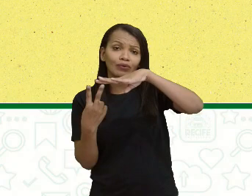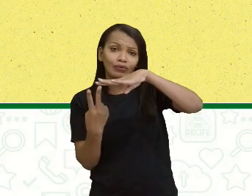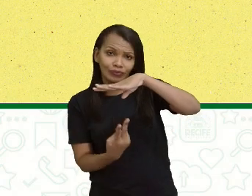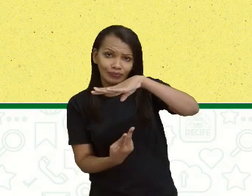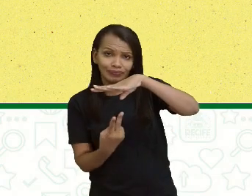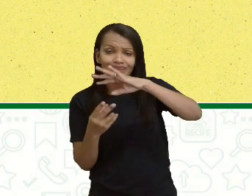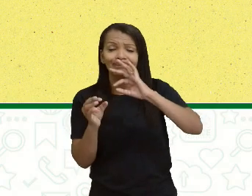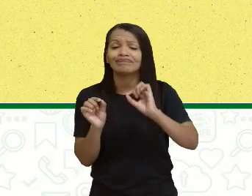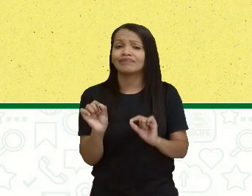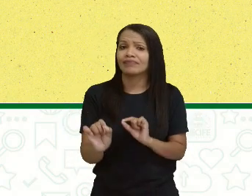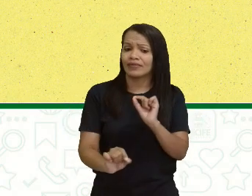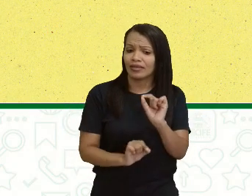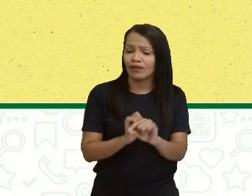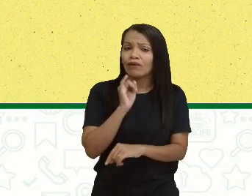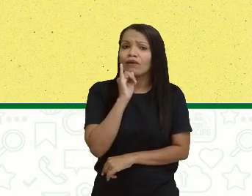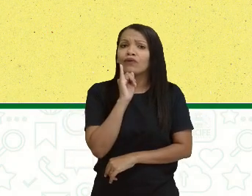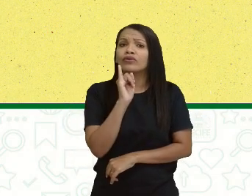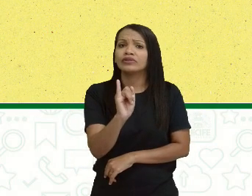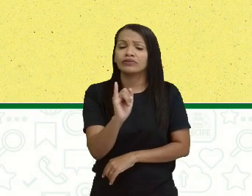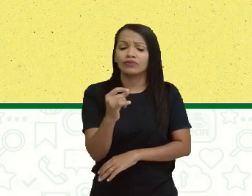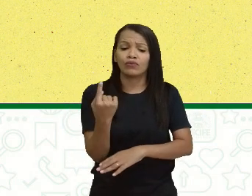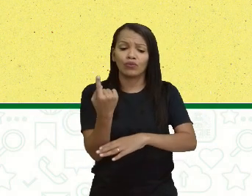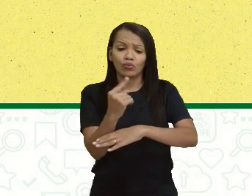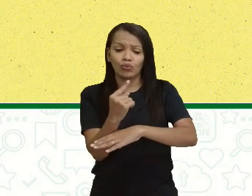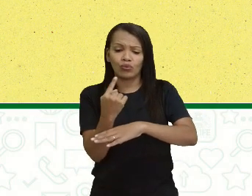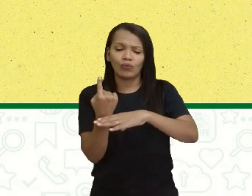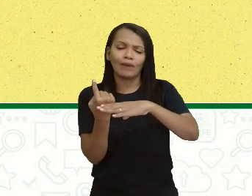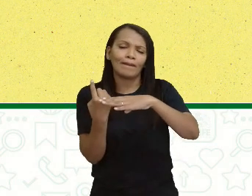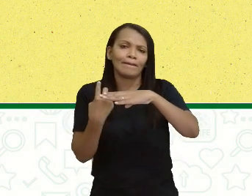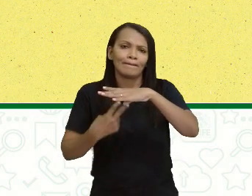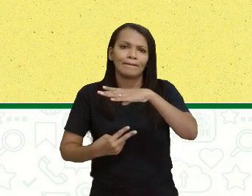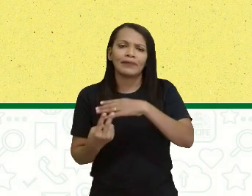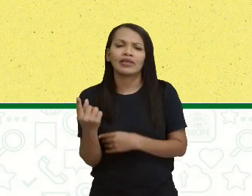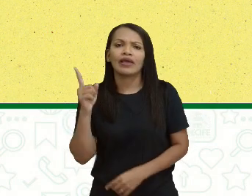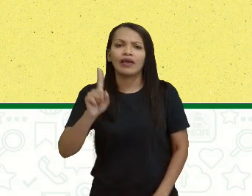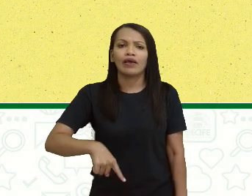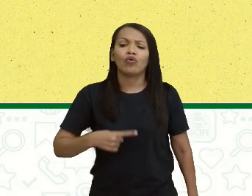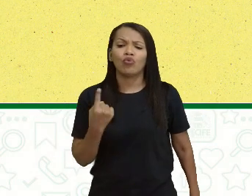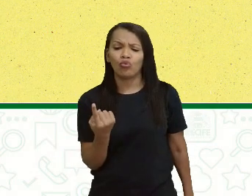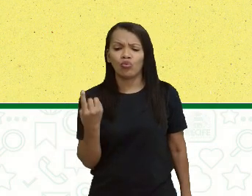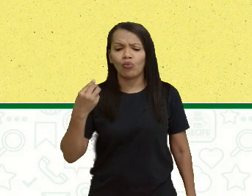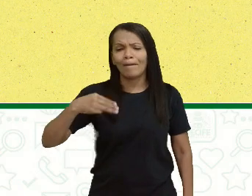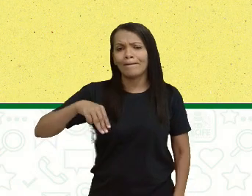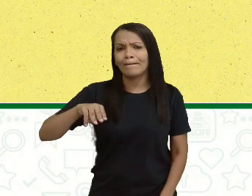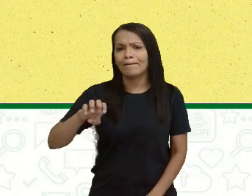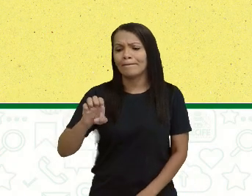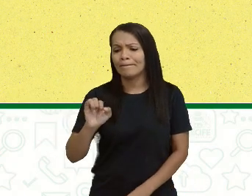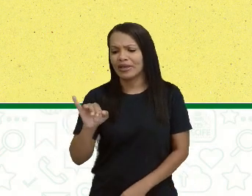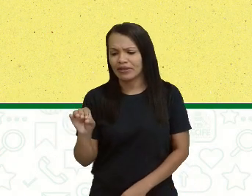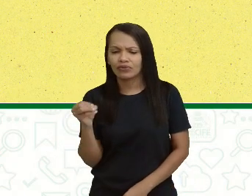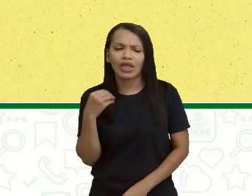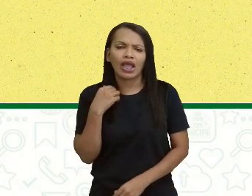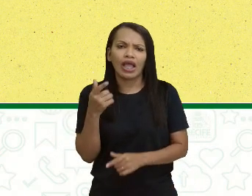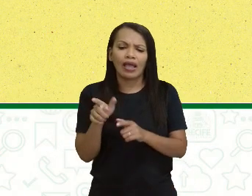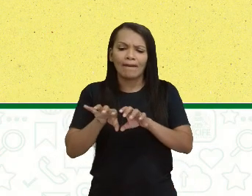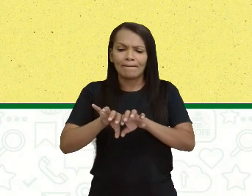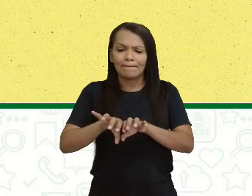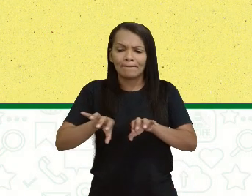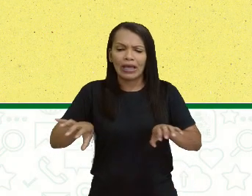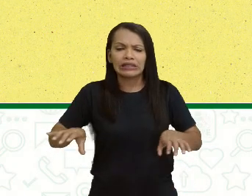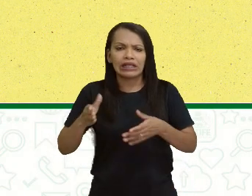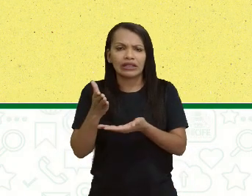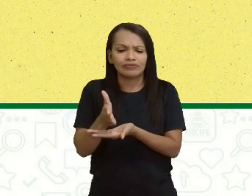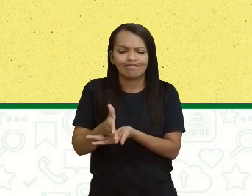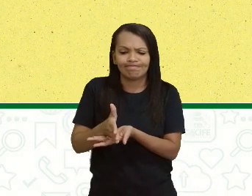né? Que eu digo que é 1/2, certo? Ou seja, é a metade.